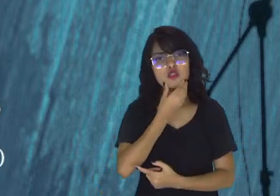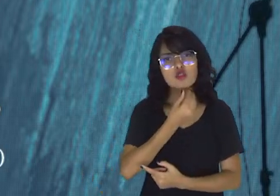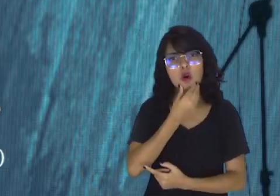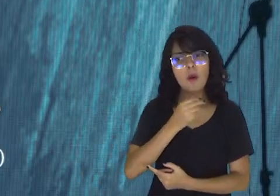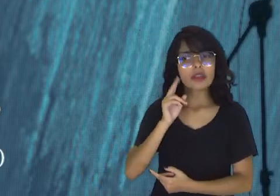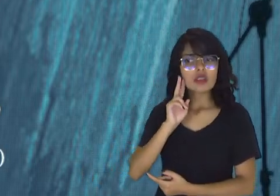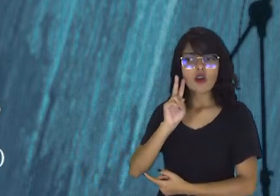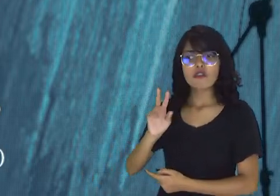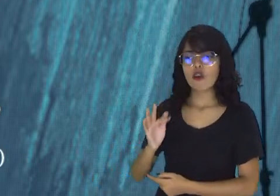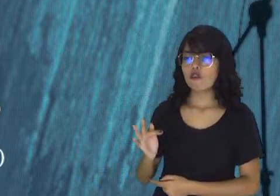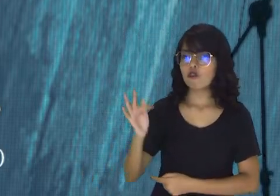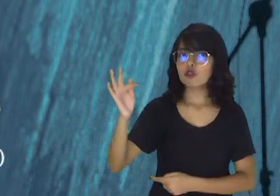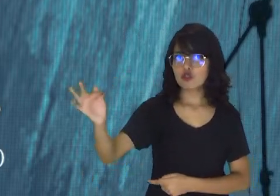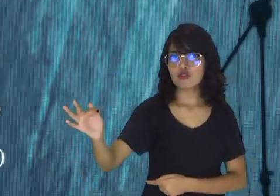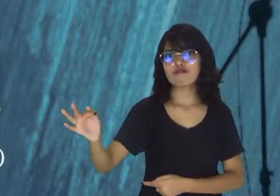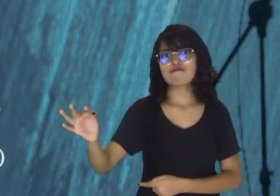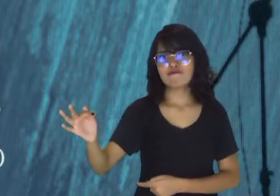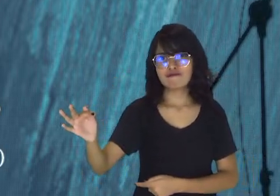Hebreus.